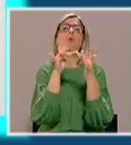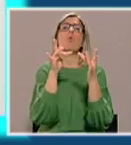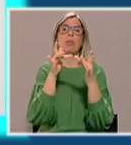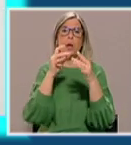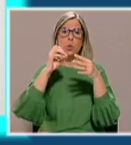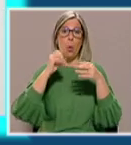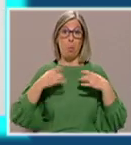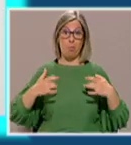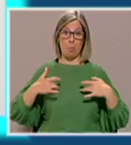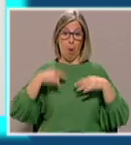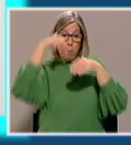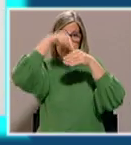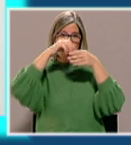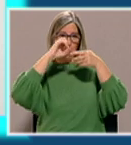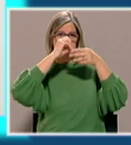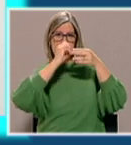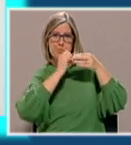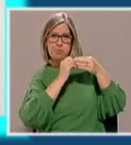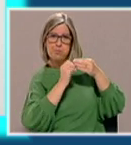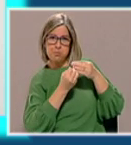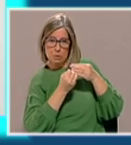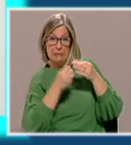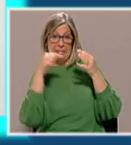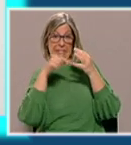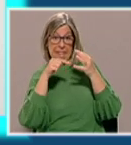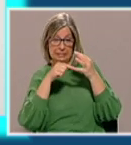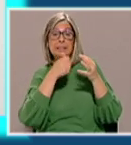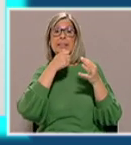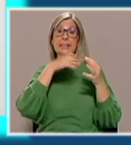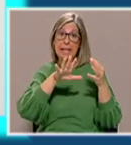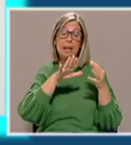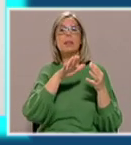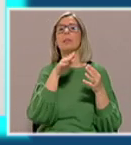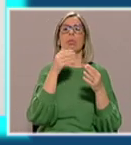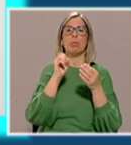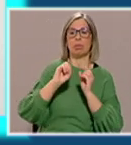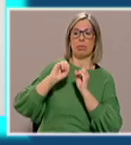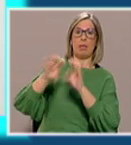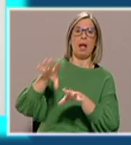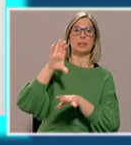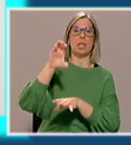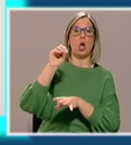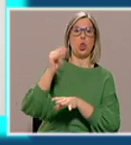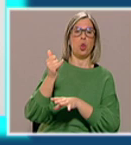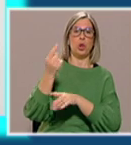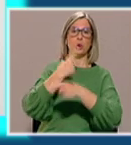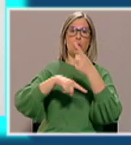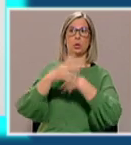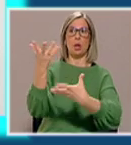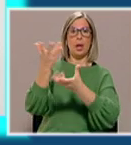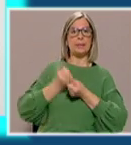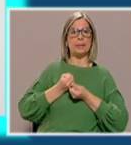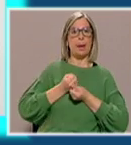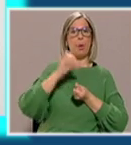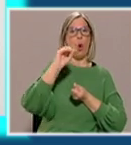os alvéolos pulmonares. Aí o sangue liberta o dióxido de carbono e recebe o oxigênio, passando